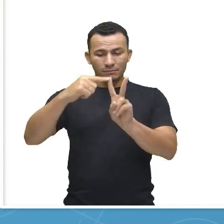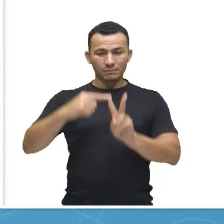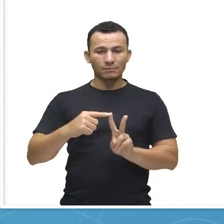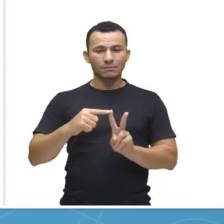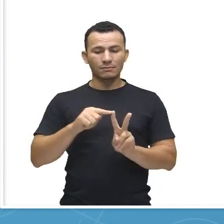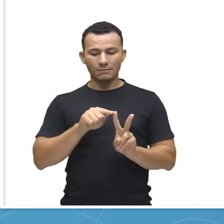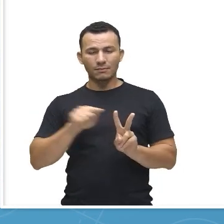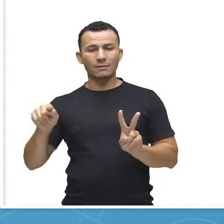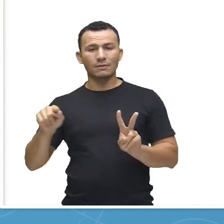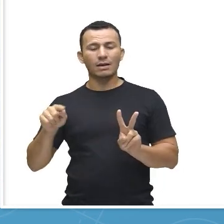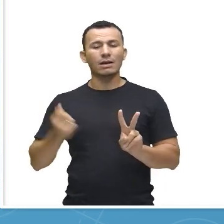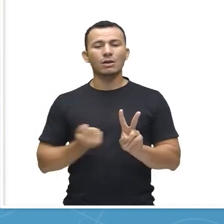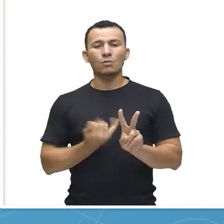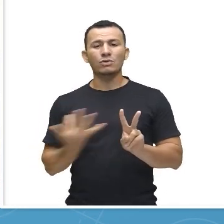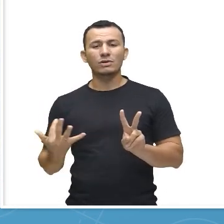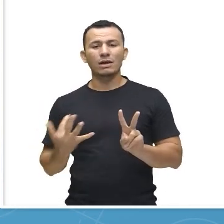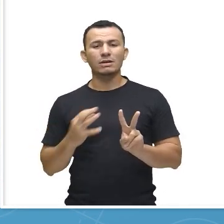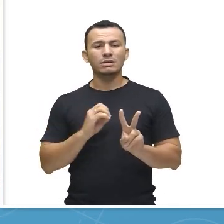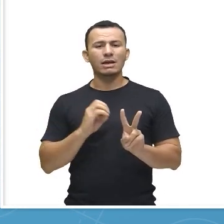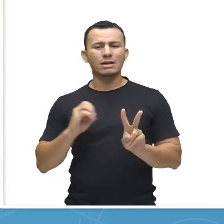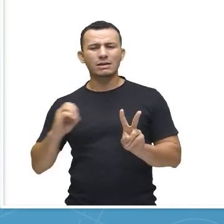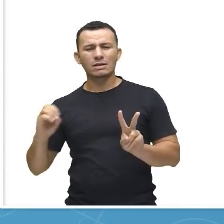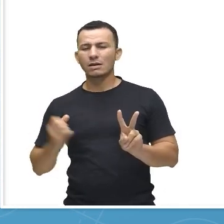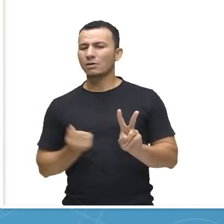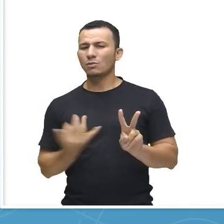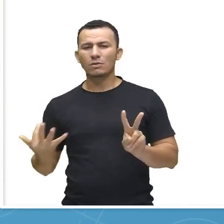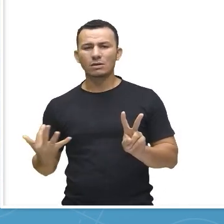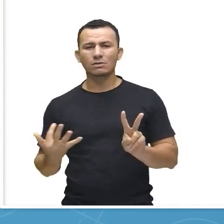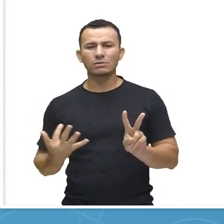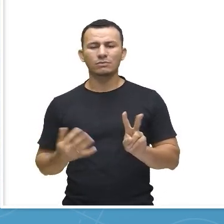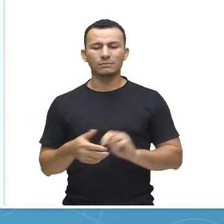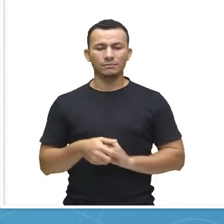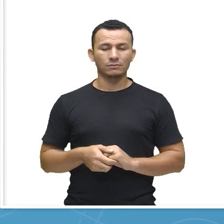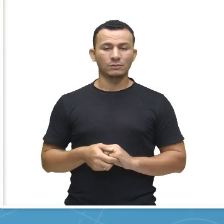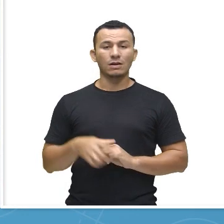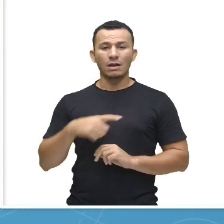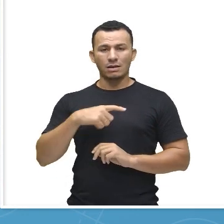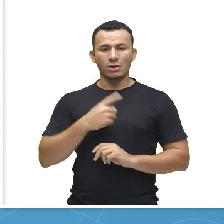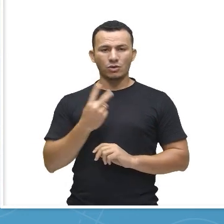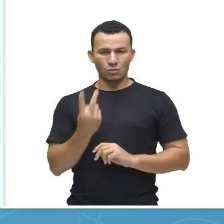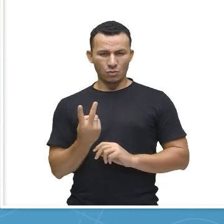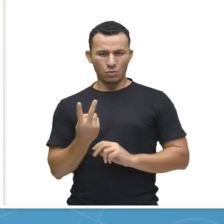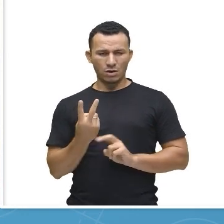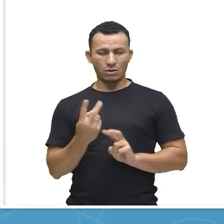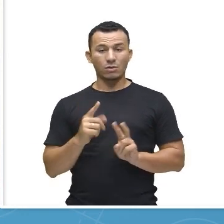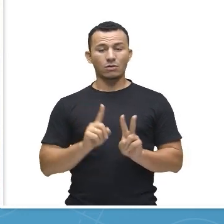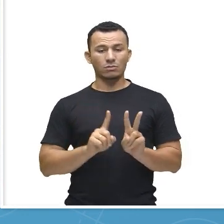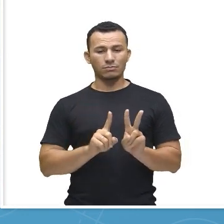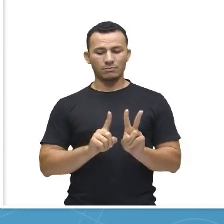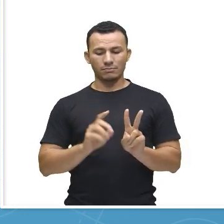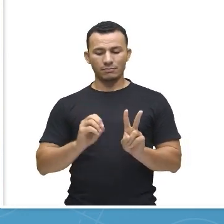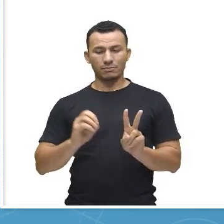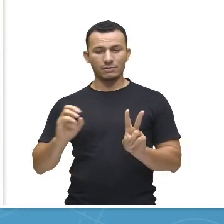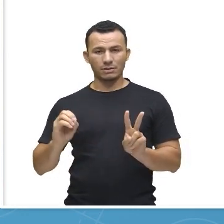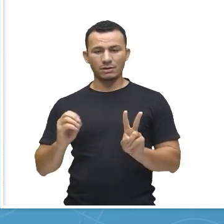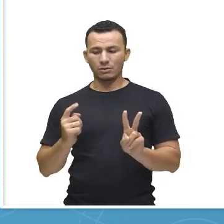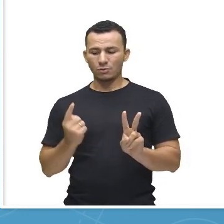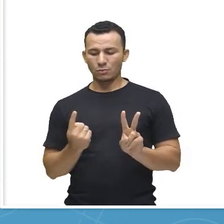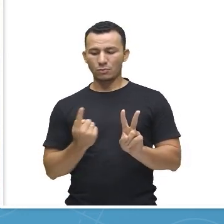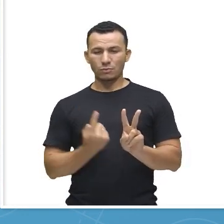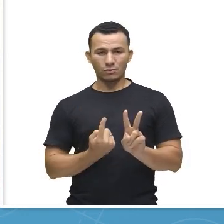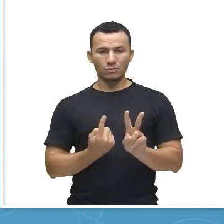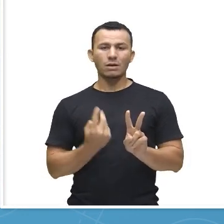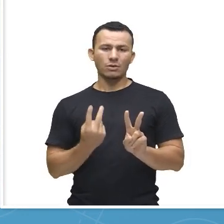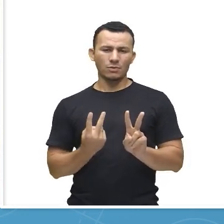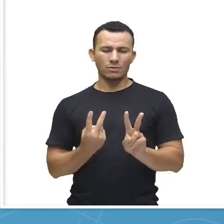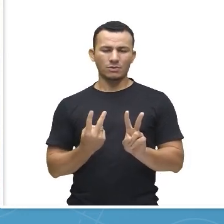vai escrever a quantidade de zeros. Então, como eu tenho duas casinhas decimais depois da vírgula, olha só, duas casas decimais, então